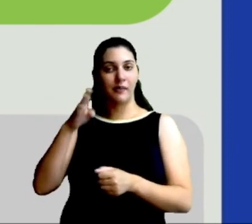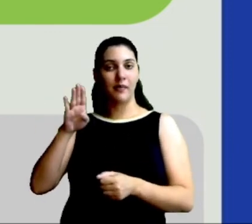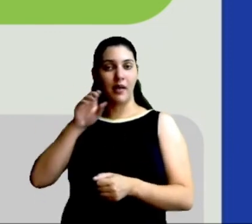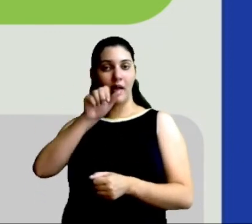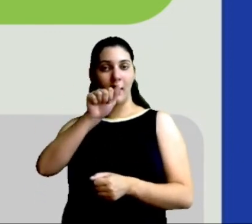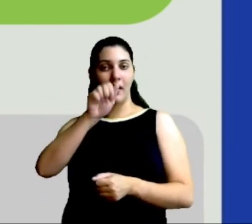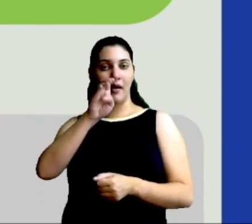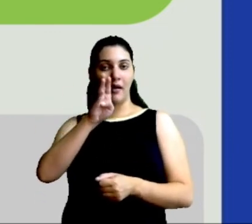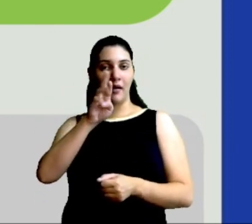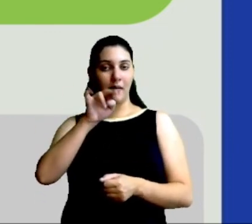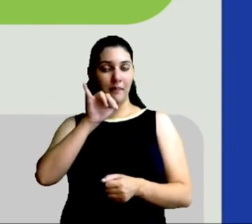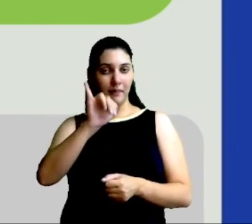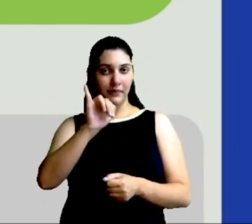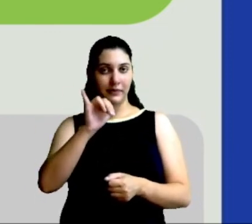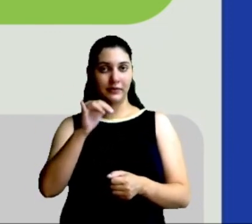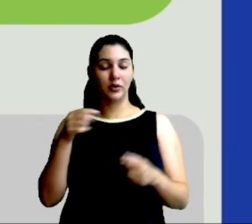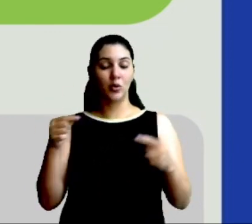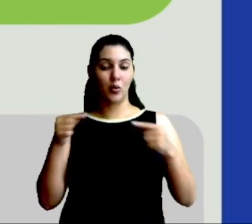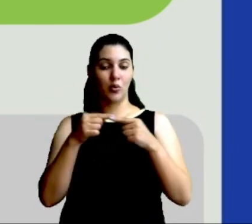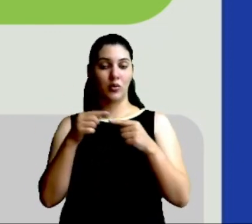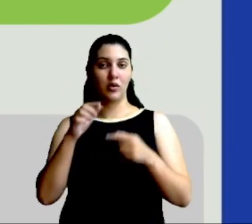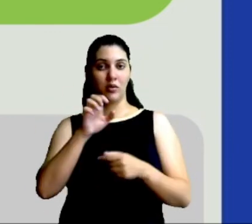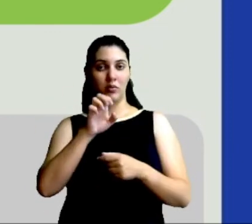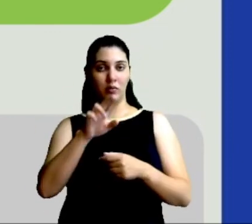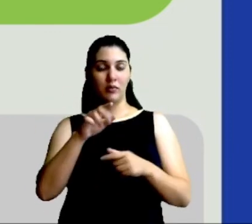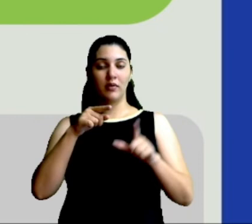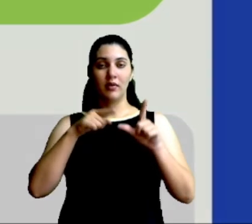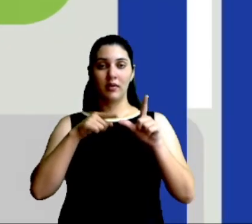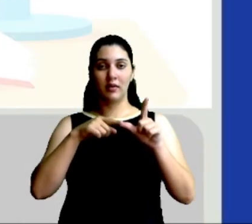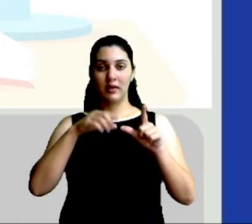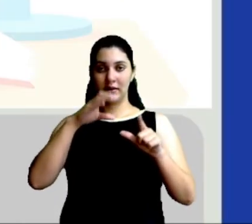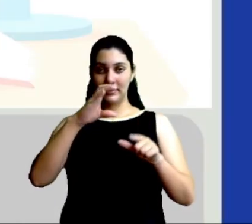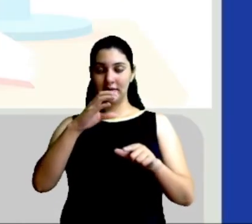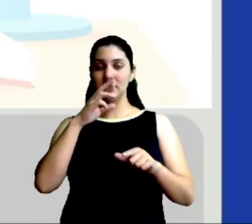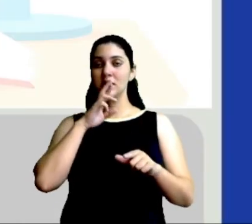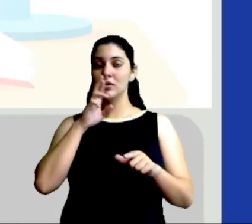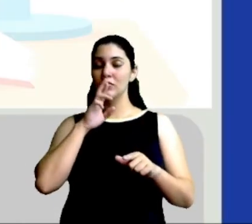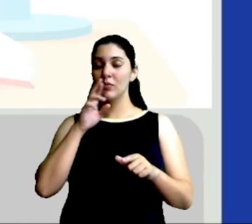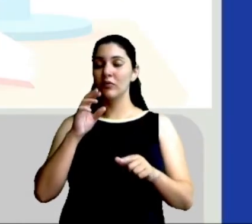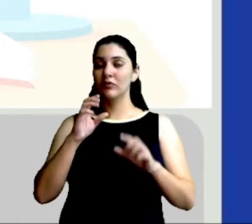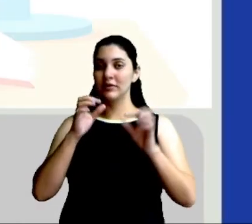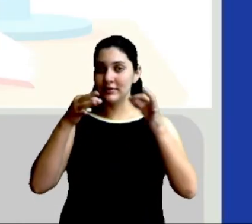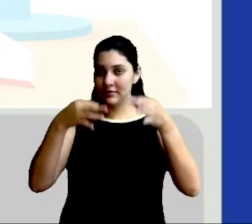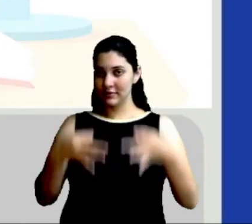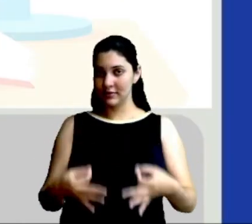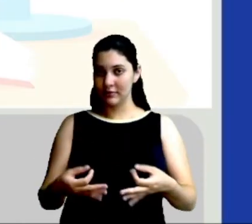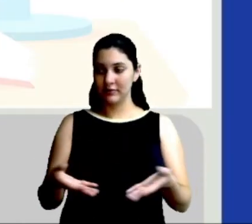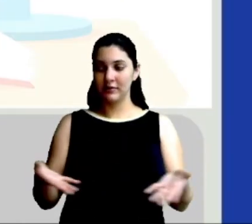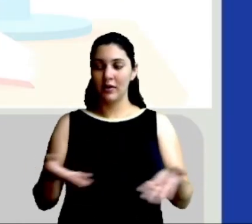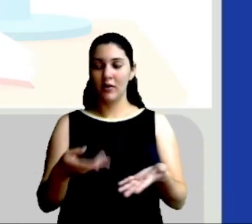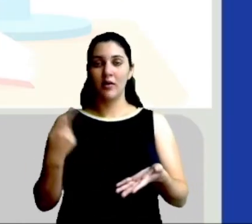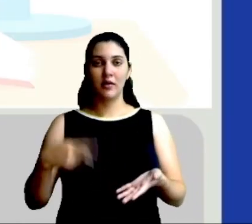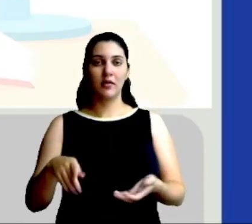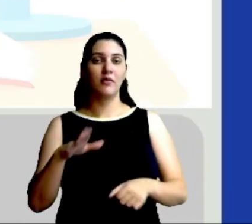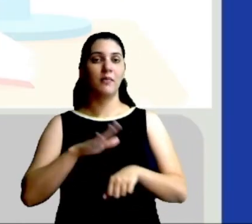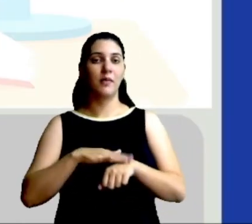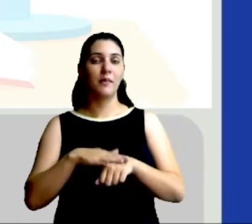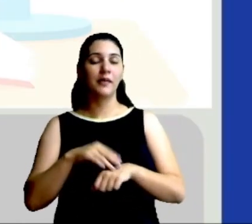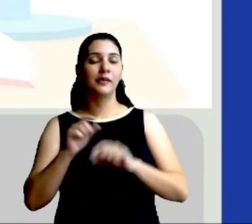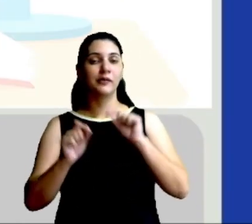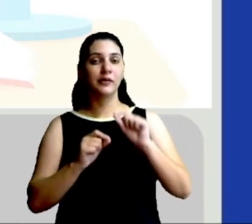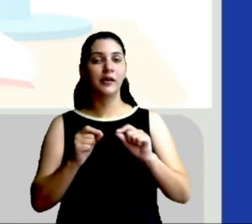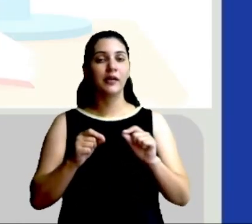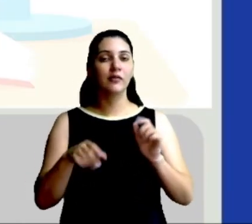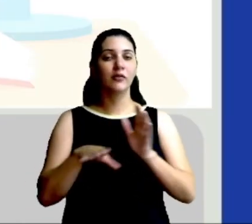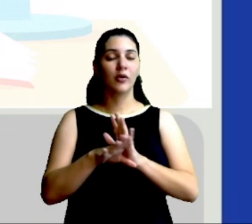o eu, certo? Então, letra C aí é a resposta certa. E agora, neste momento, chegou aquele momento que a